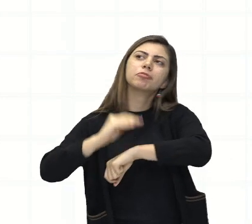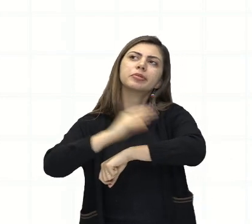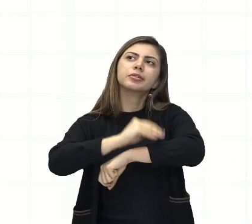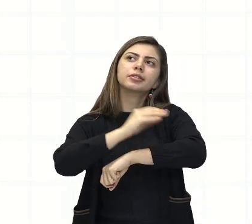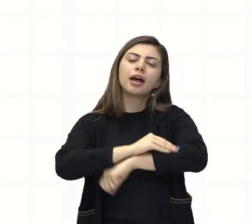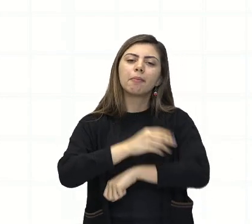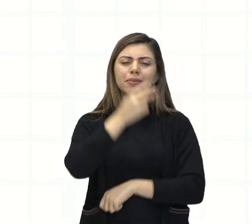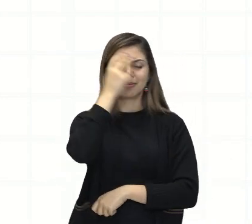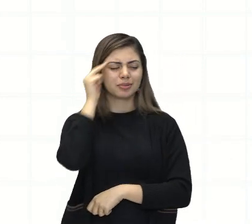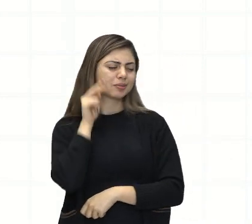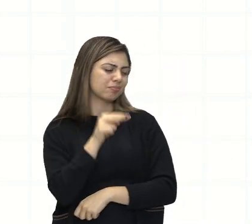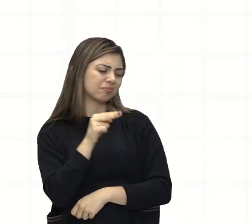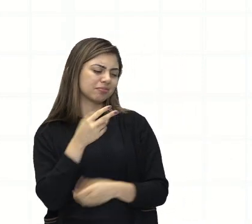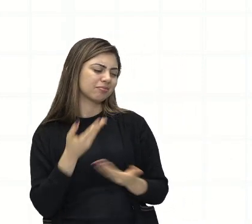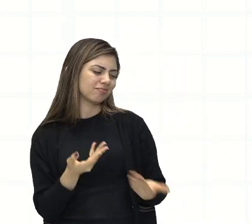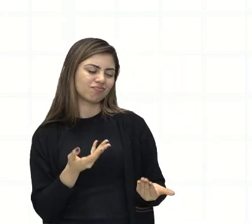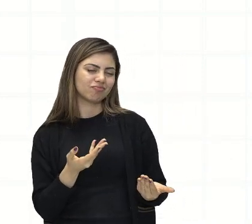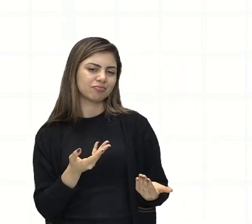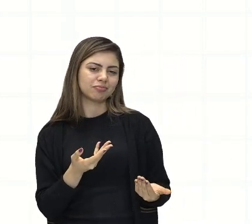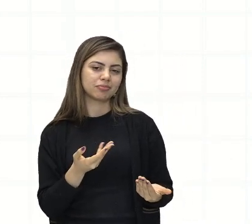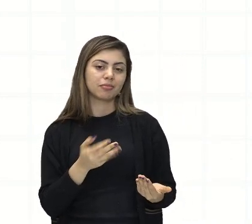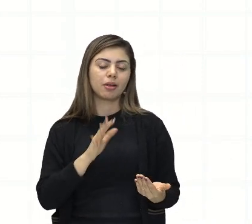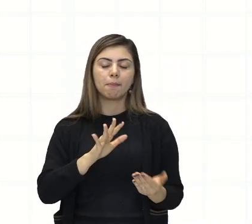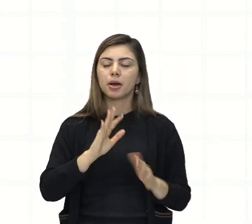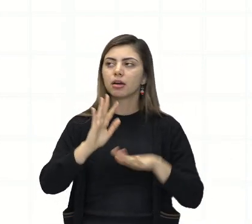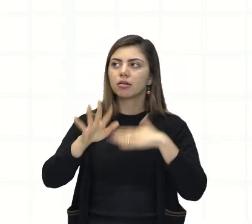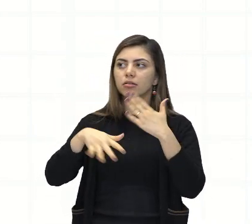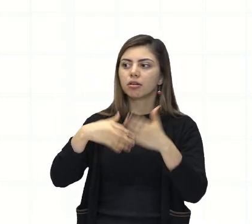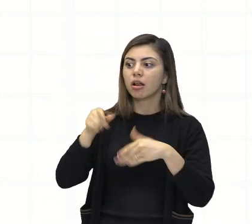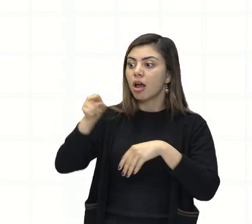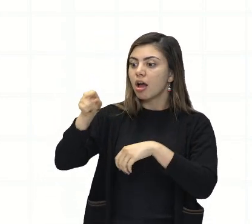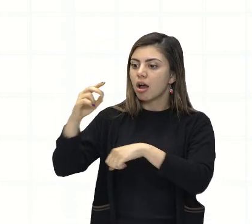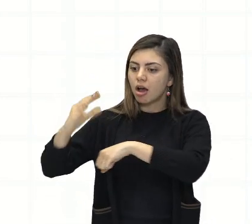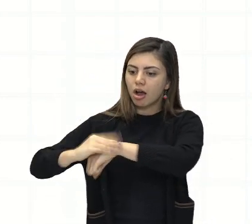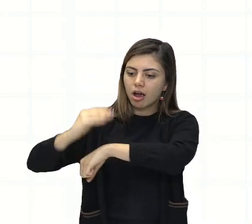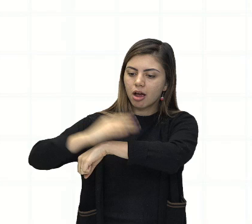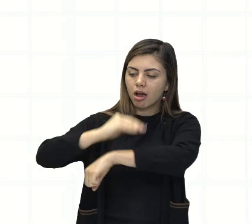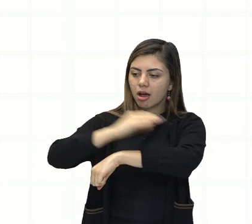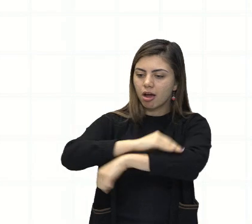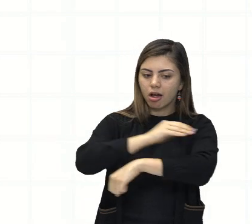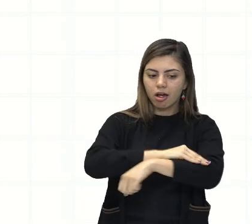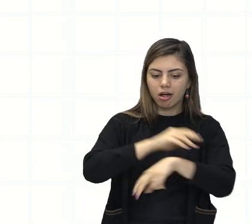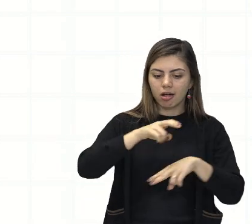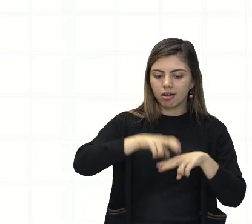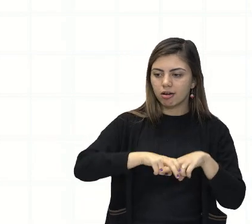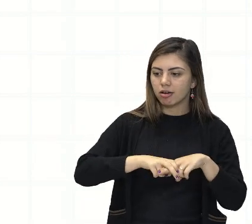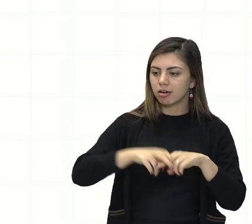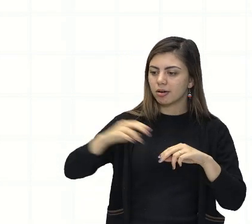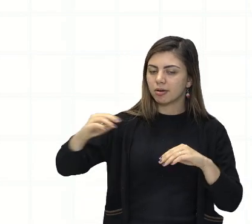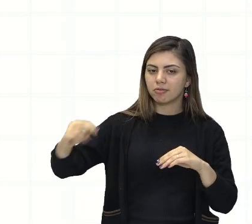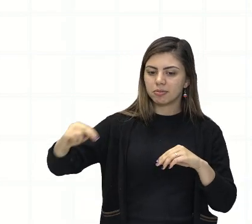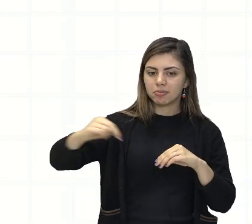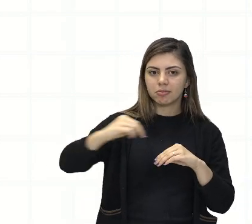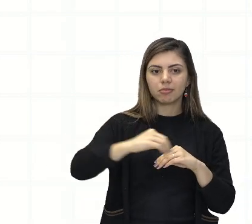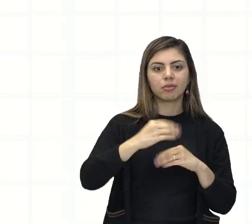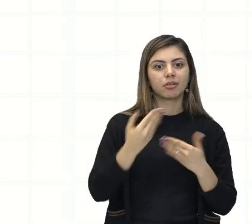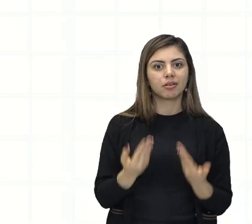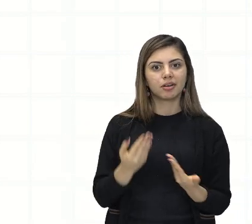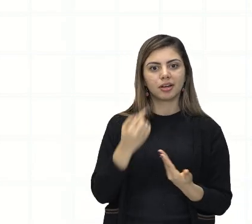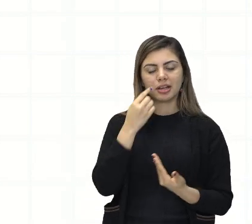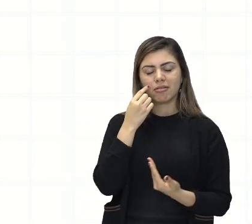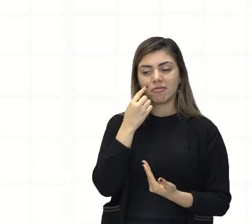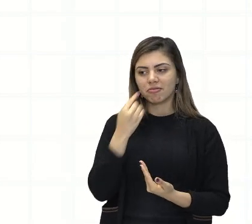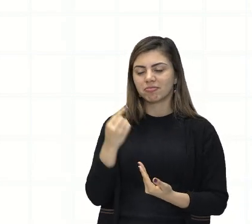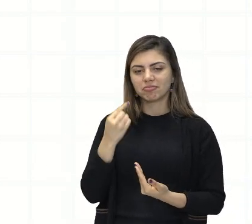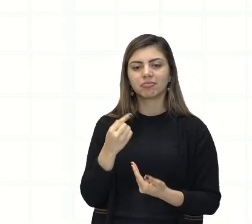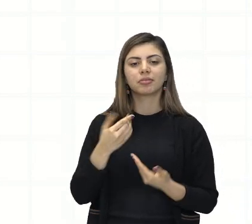pessoas olham para deve ser alguma das besteiras da Nininha, e do nada um sapo aparece entrando pela sala. Uma coisa muito simples, parece até boba, uma coincidência, mas a gente